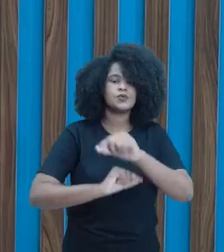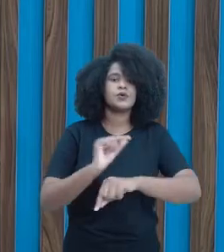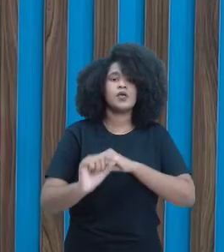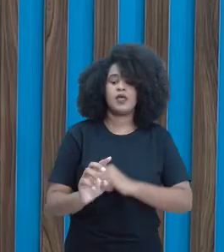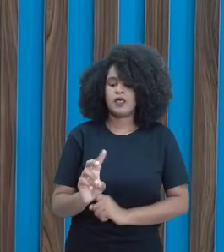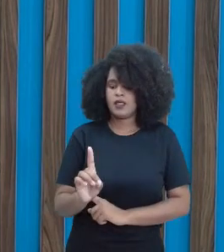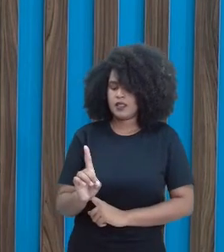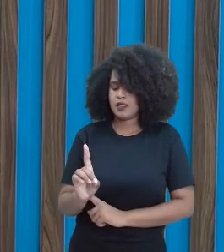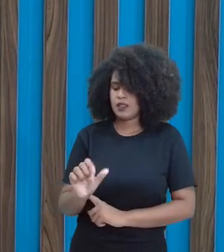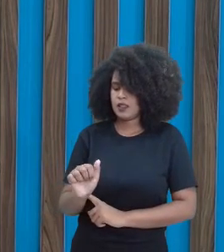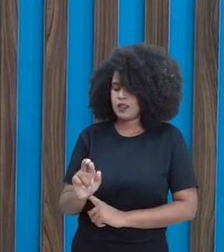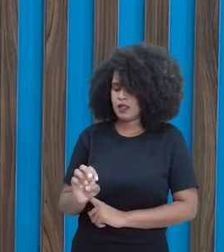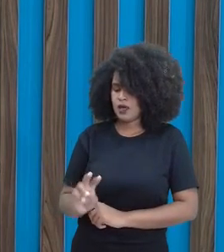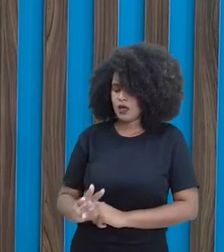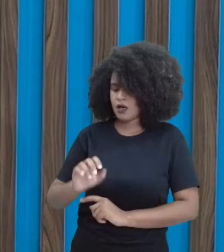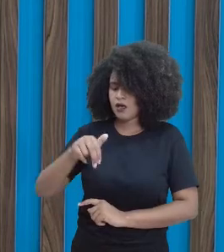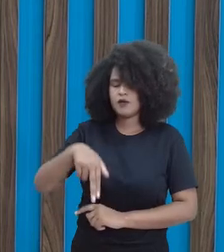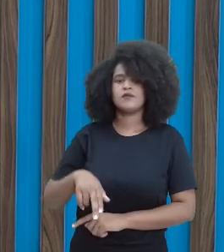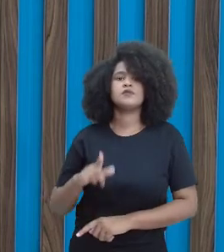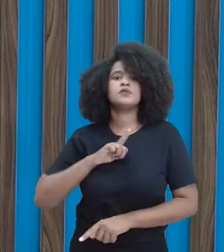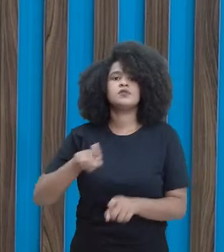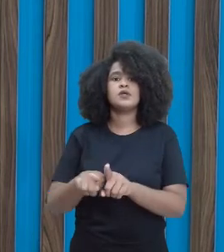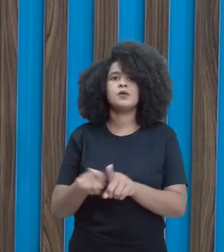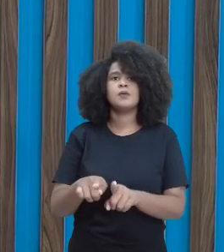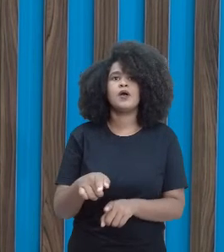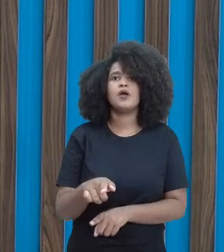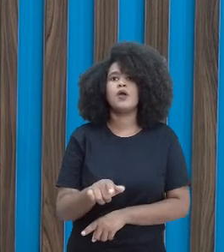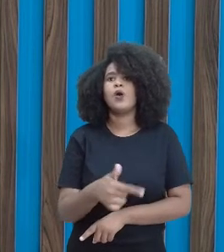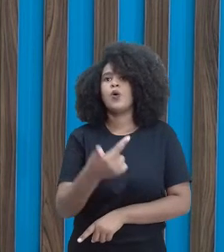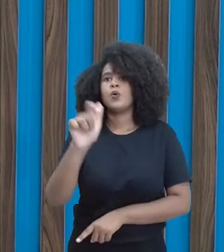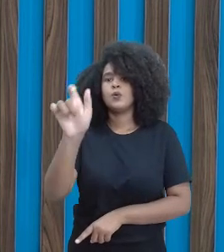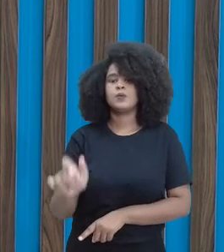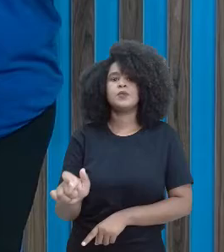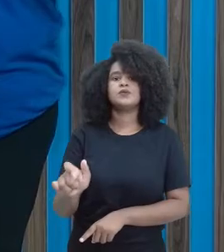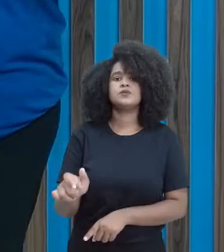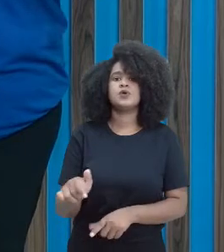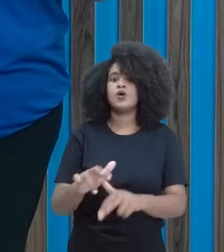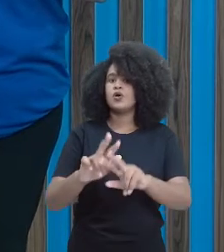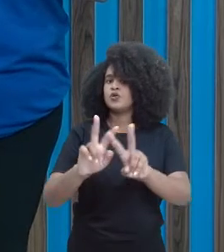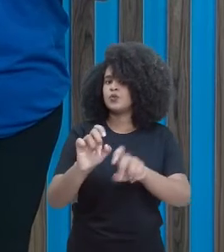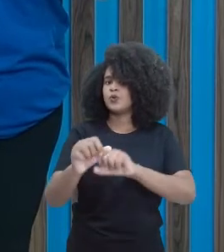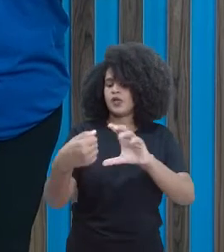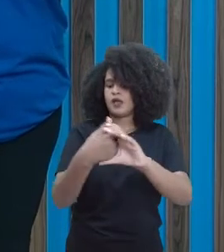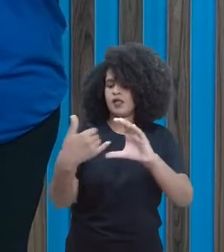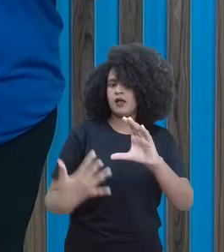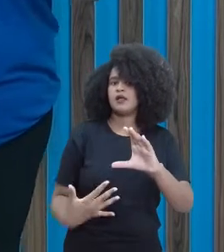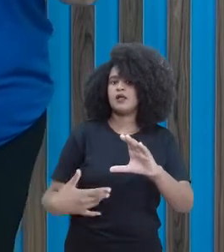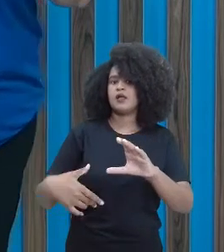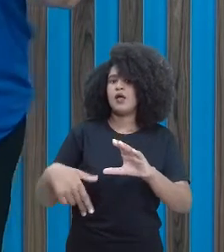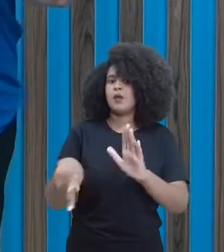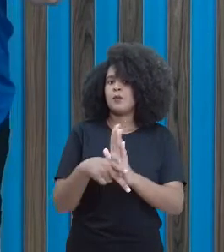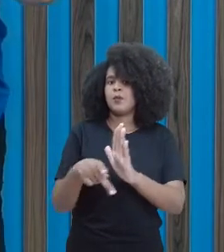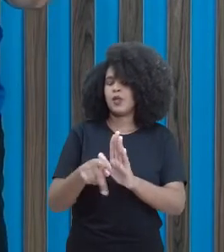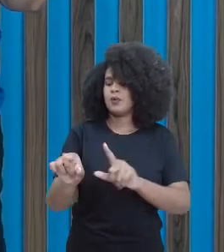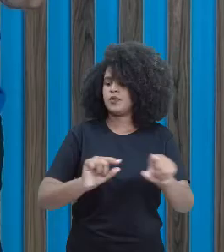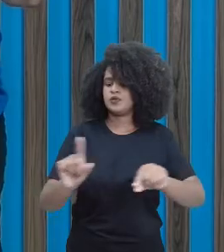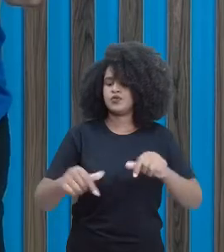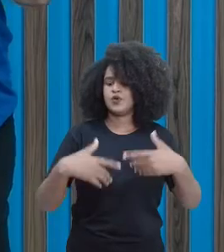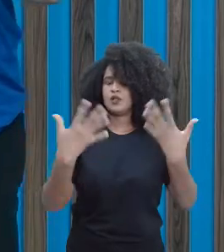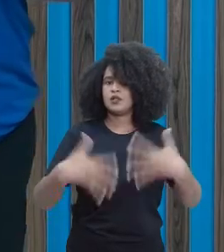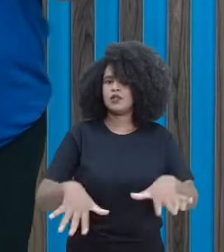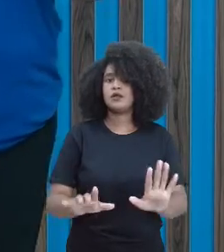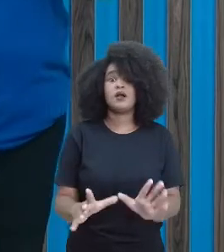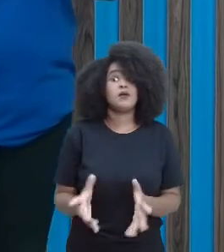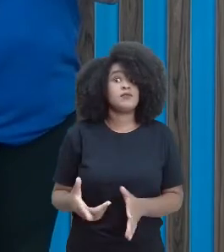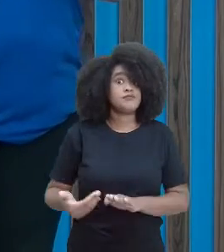Darwin, quando eles vieram com essas características da seleção natural, porque não foi bem aceito, viu? Não foi muito bem aceito pela comunidade